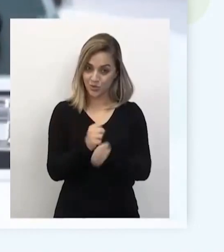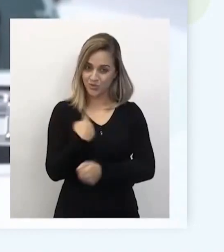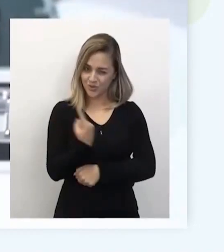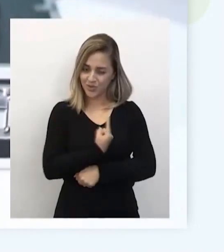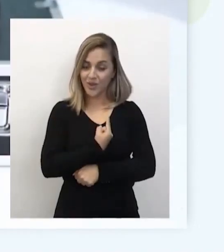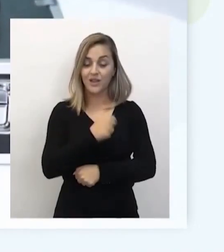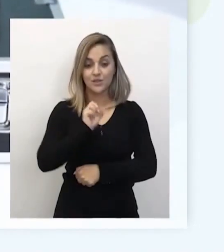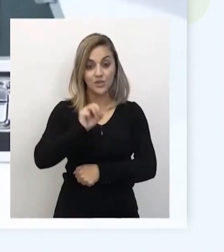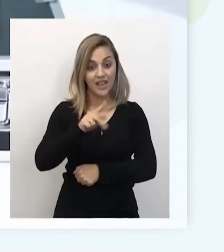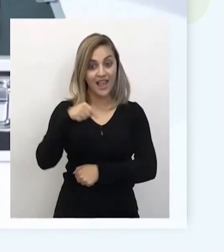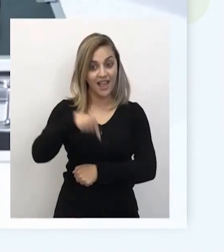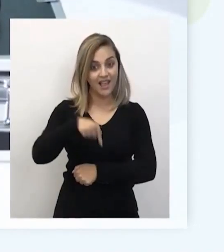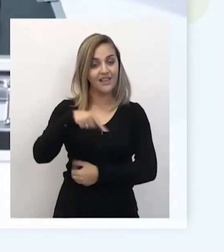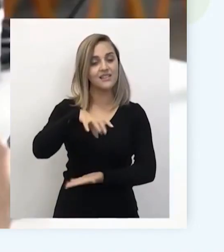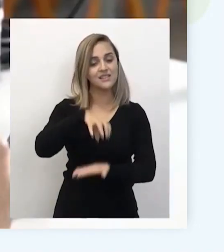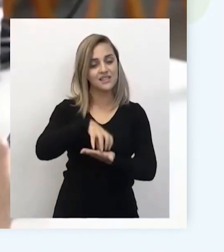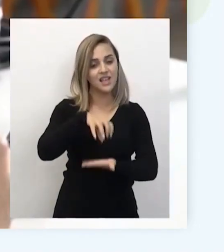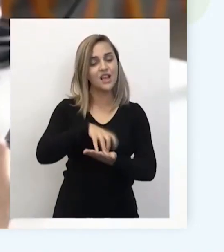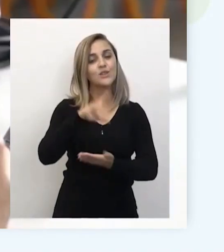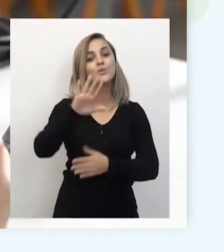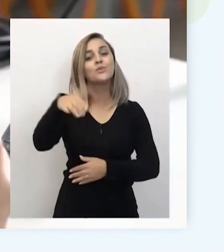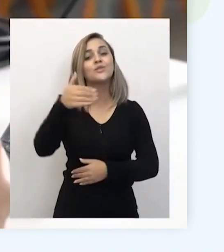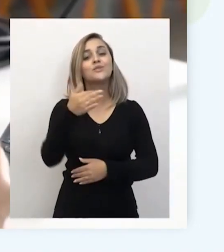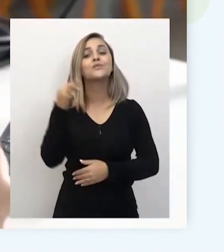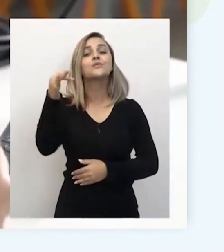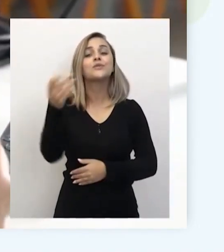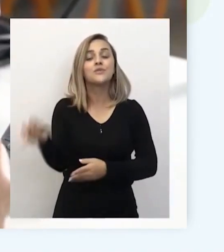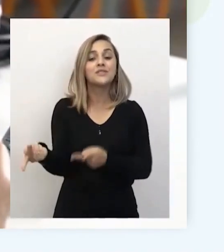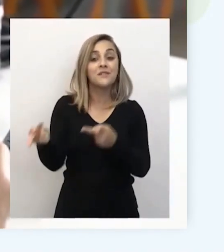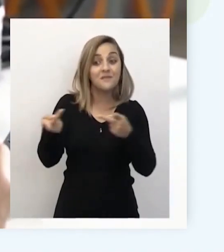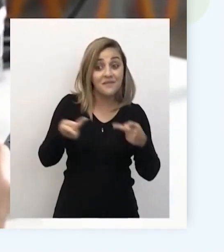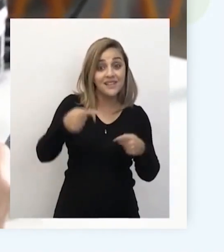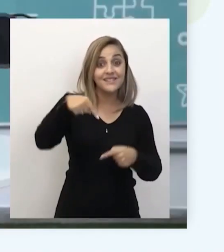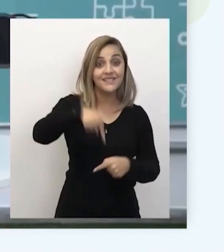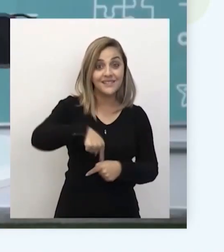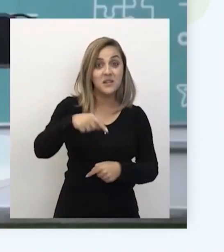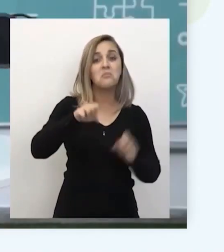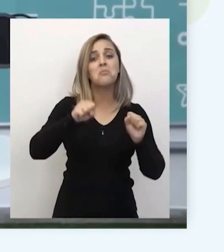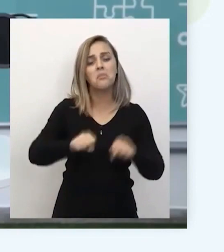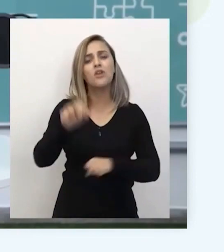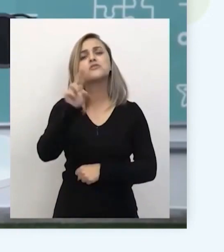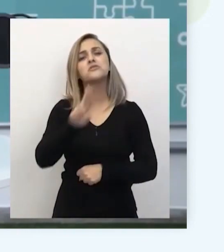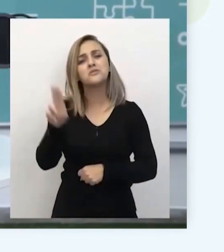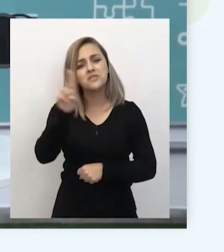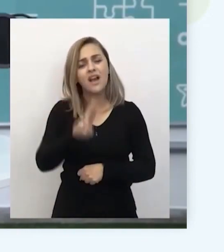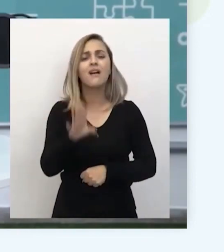no centro e quando você vier nos visitar, você pode fazer uso dele,